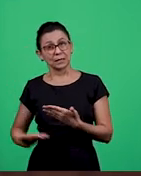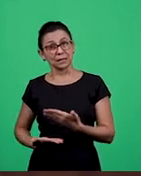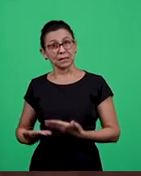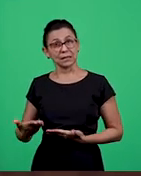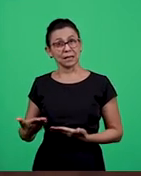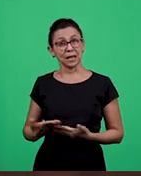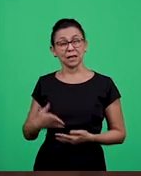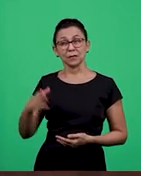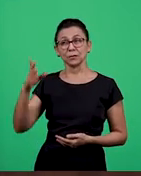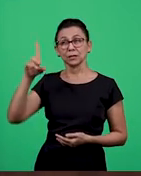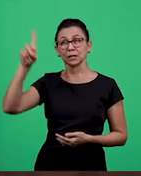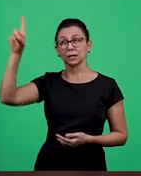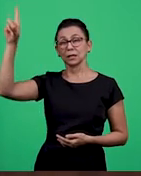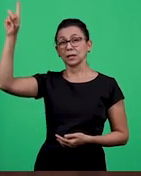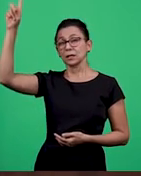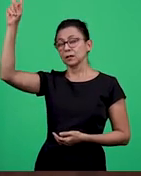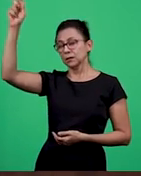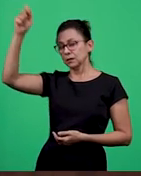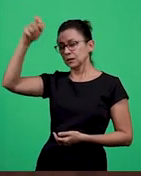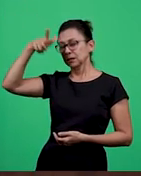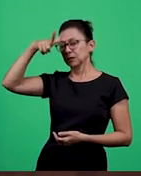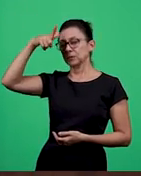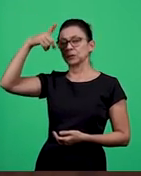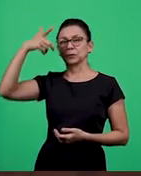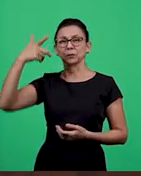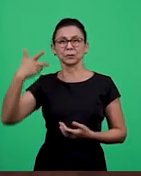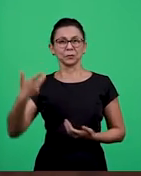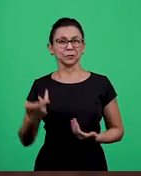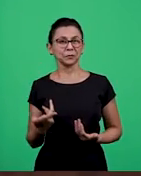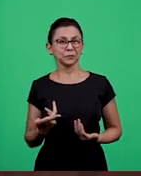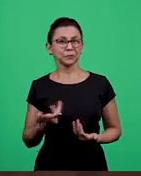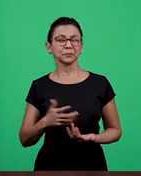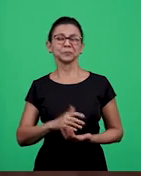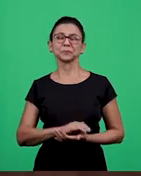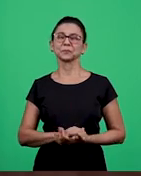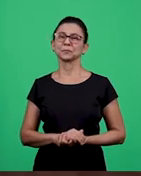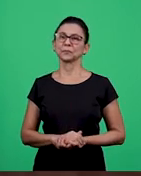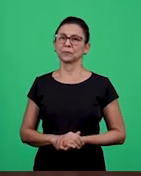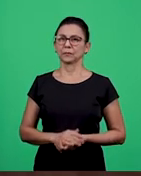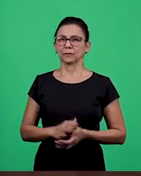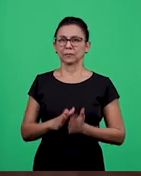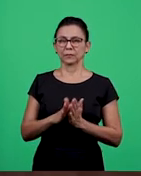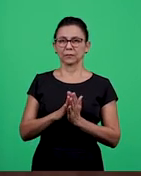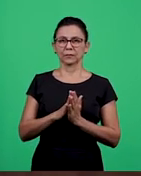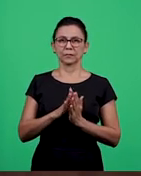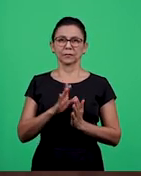por Deus, não é verdade? E a Bíblia, ela traz assim